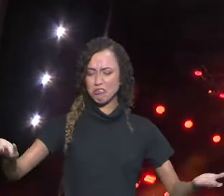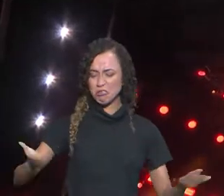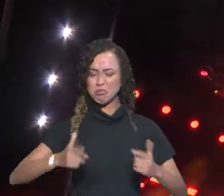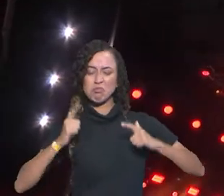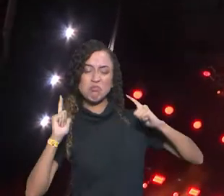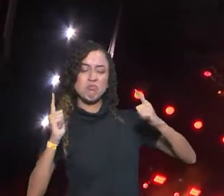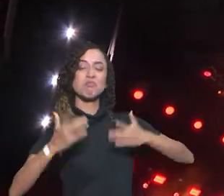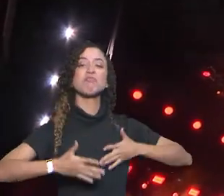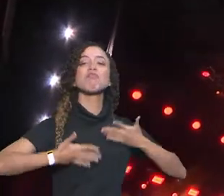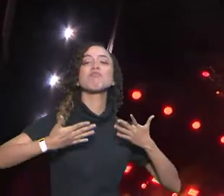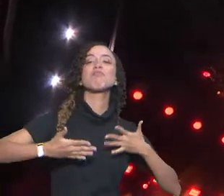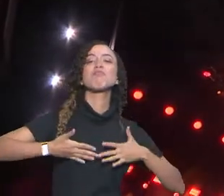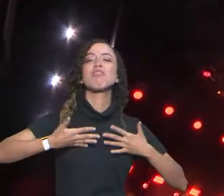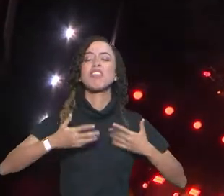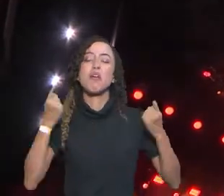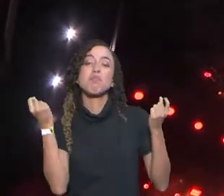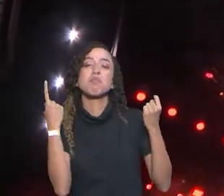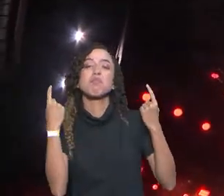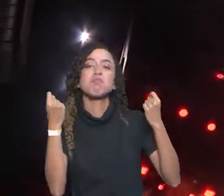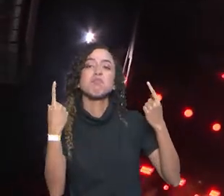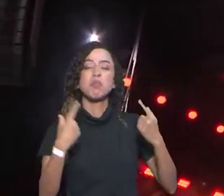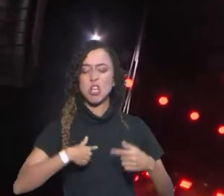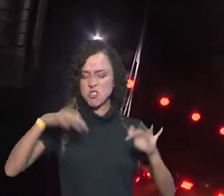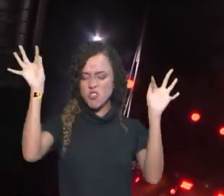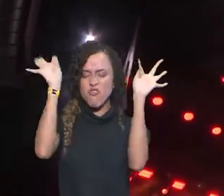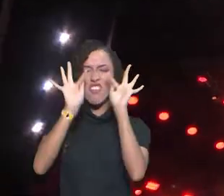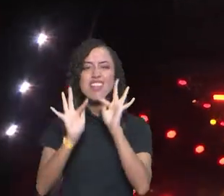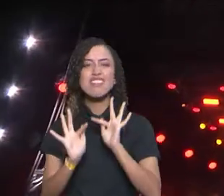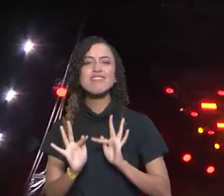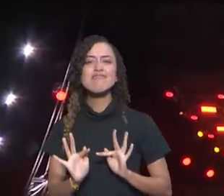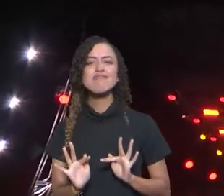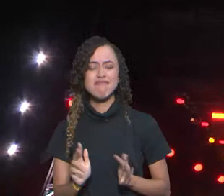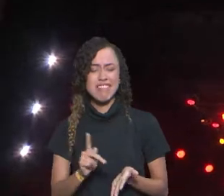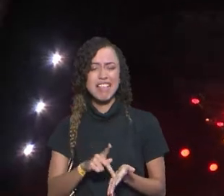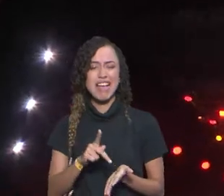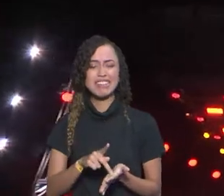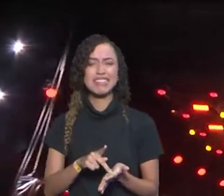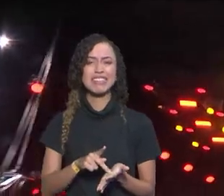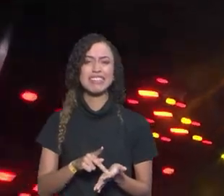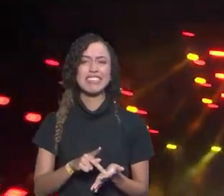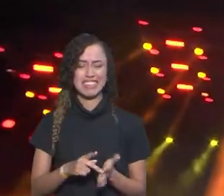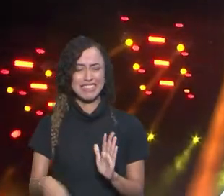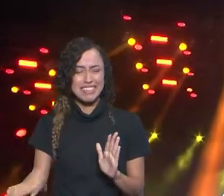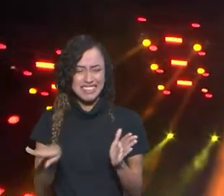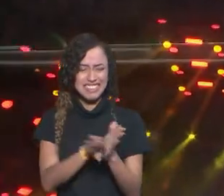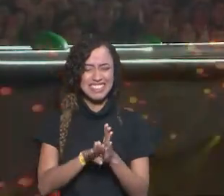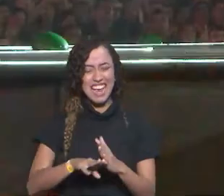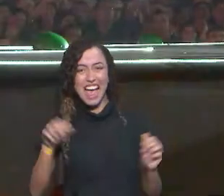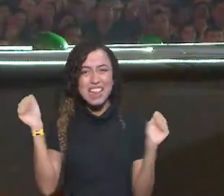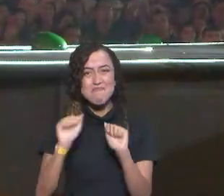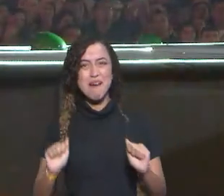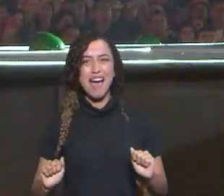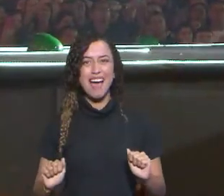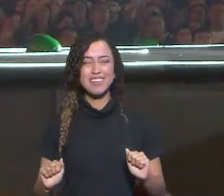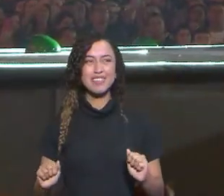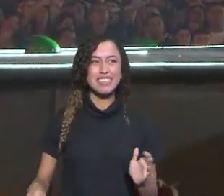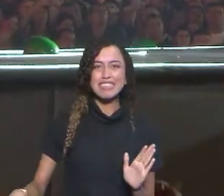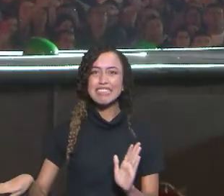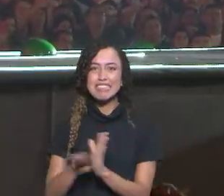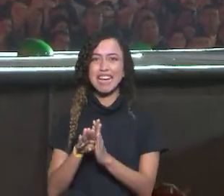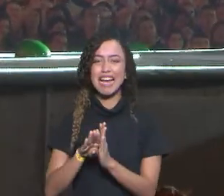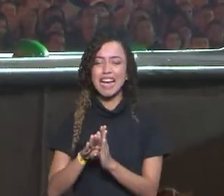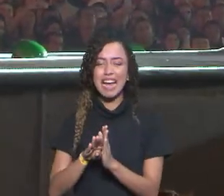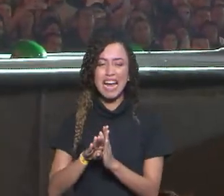hoje vou me divertir porque eu sou feliz ele até chega animado dirige o seu